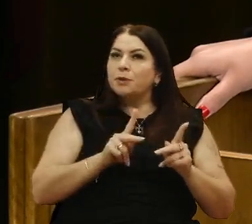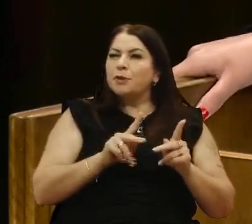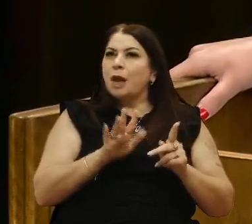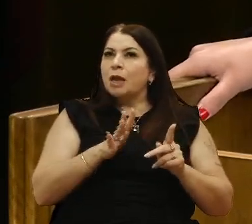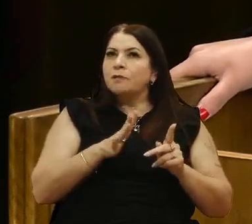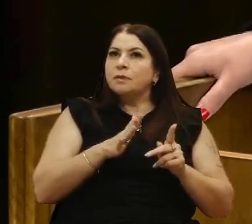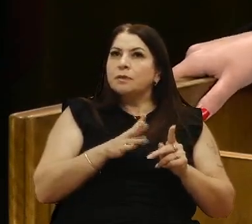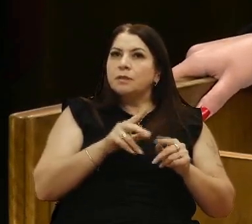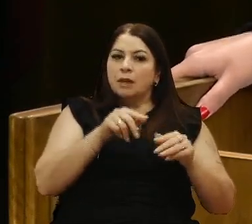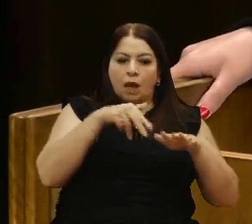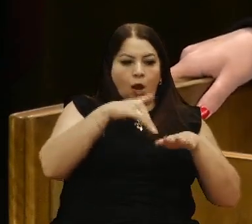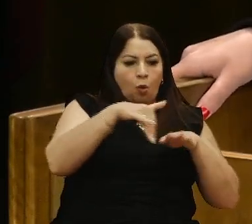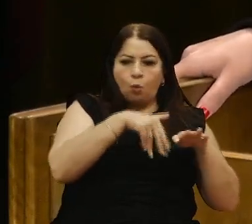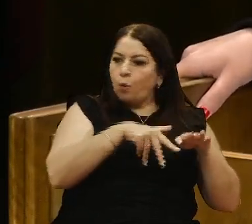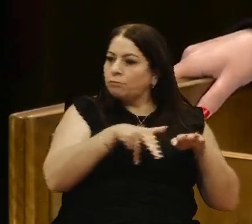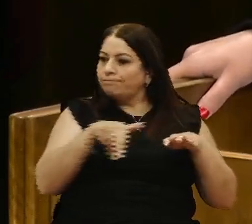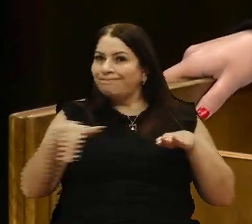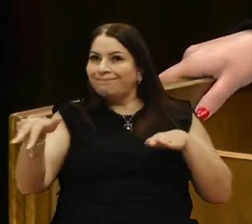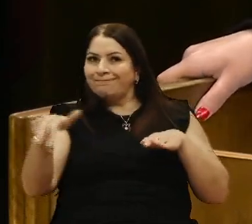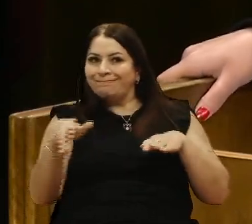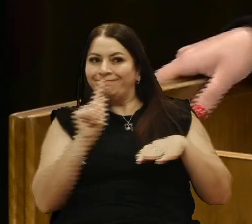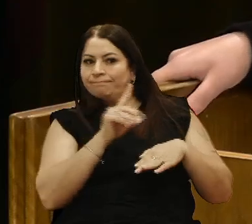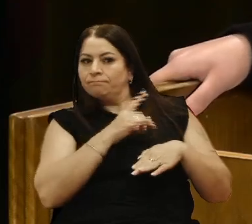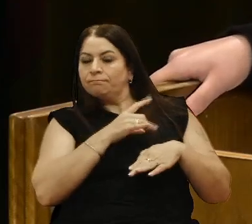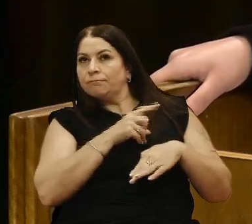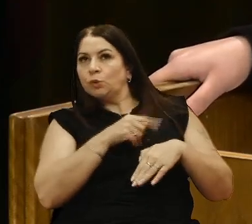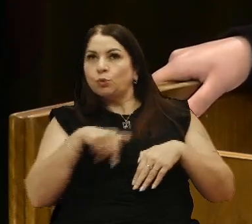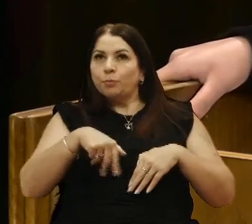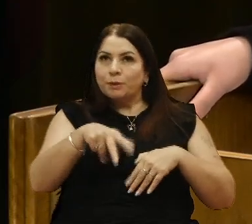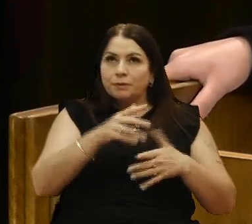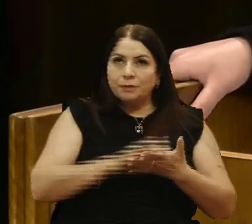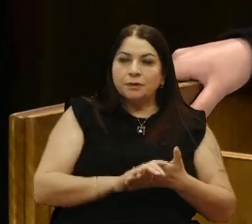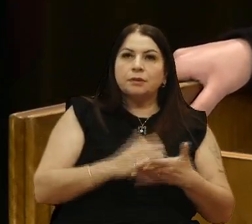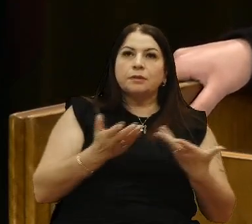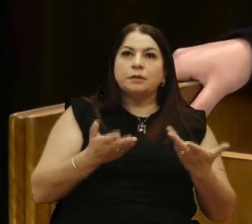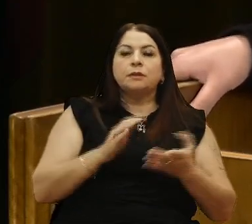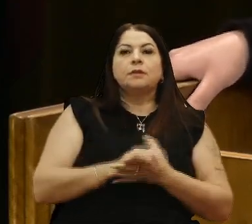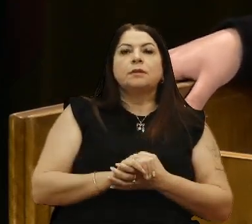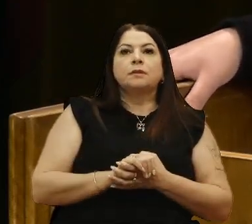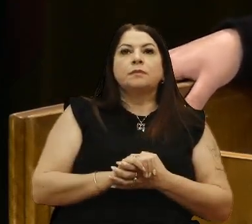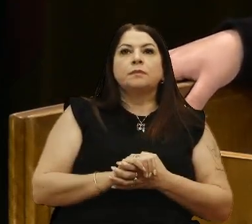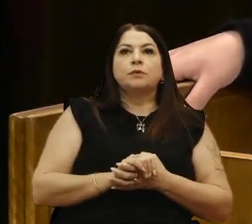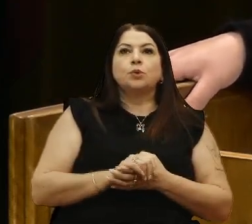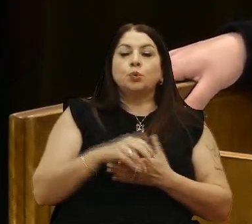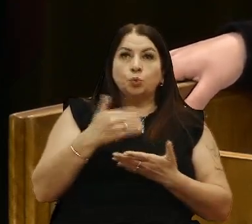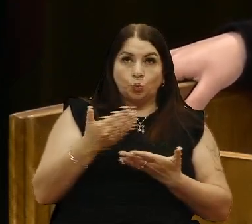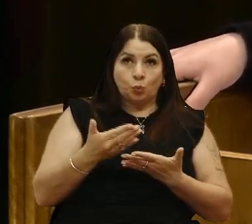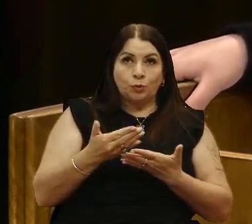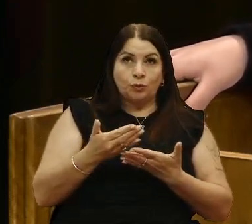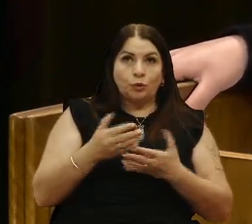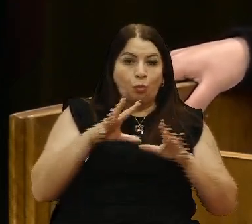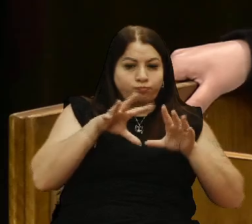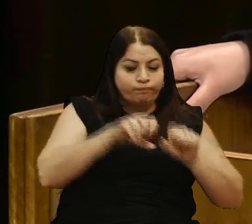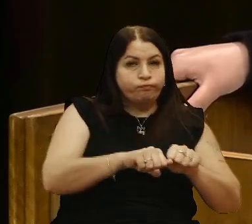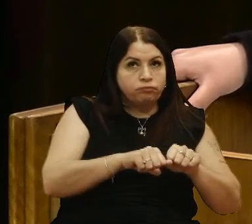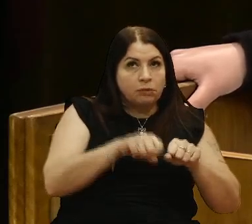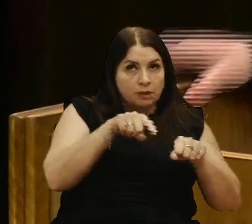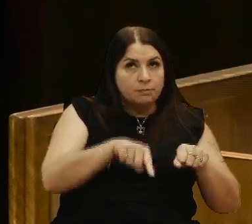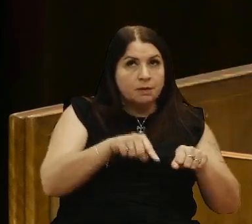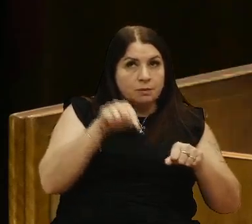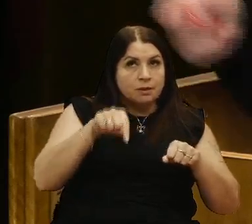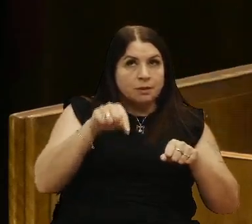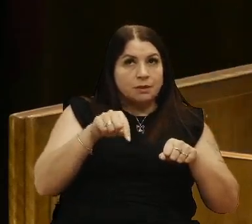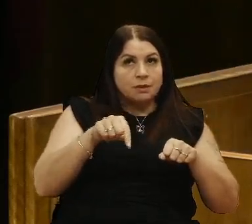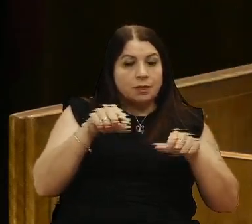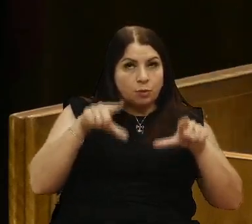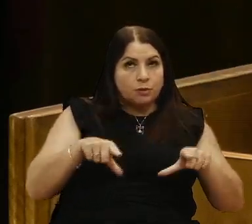vezes, atravessando a rua quando a gente está passando. Quando a gente ocupa esse espaço aqui, que